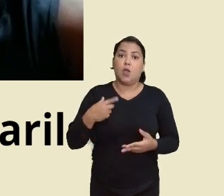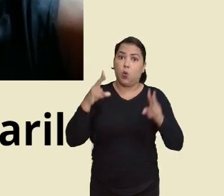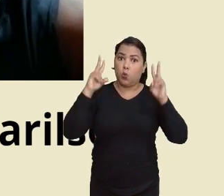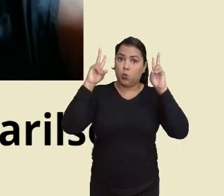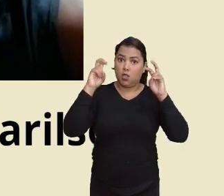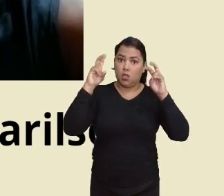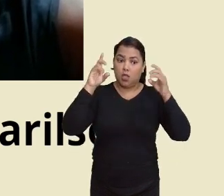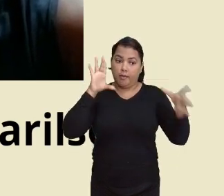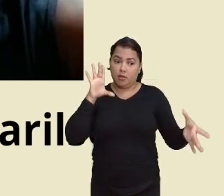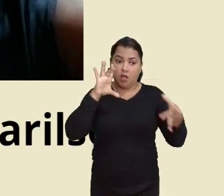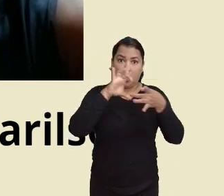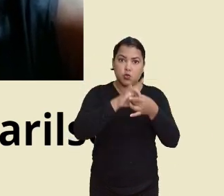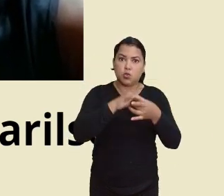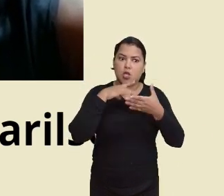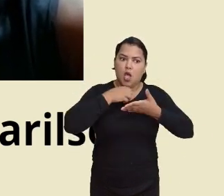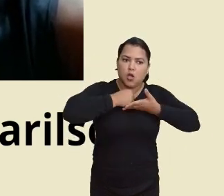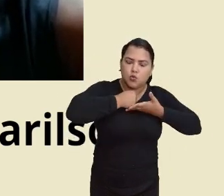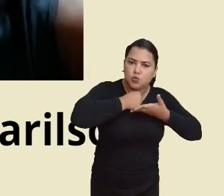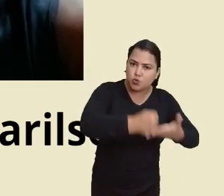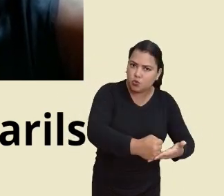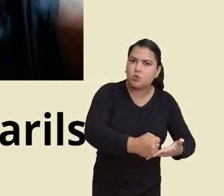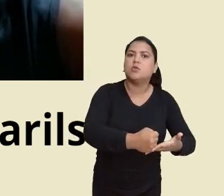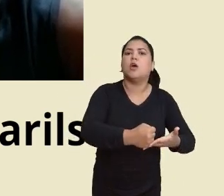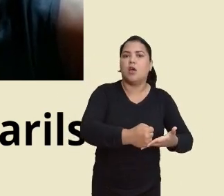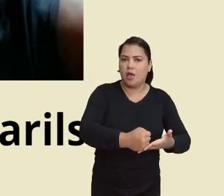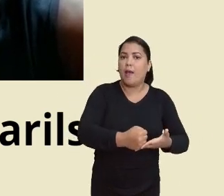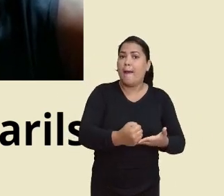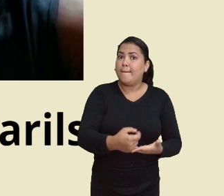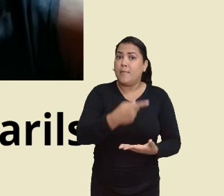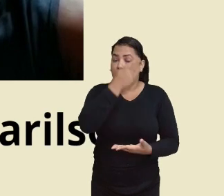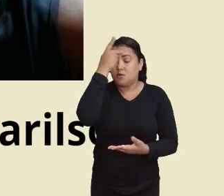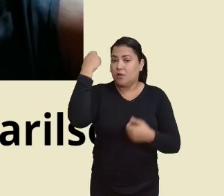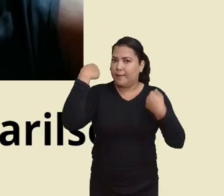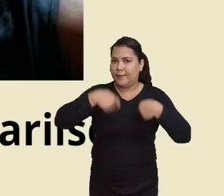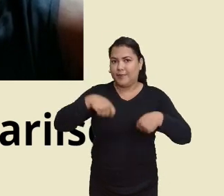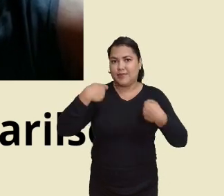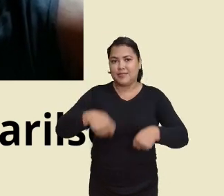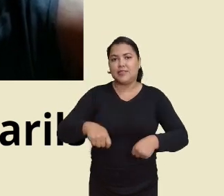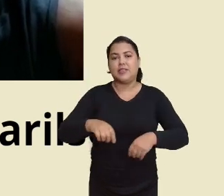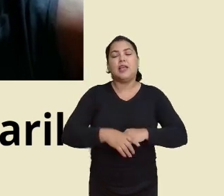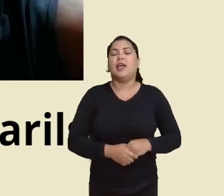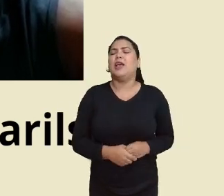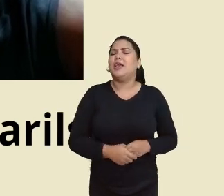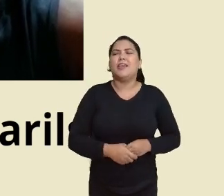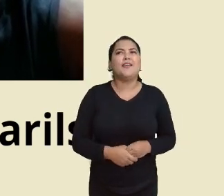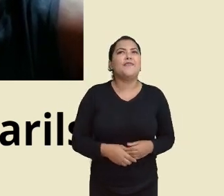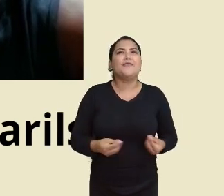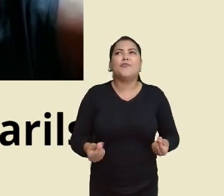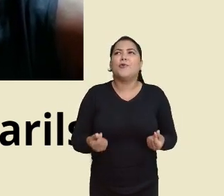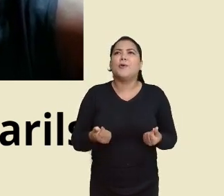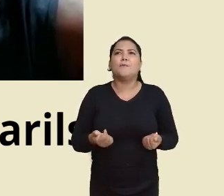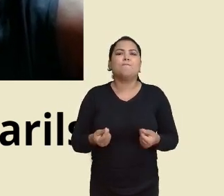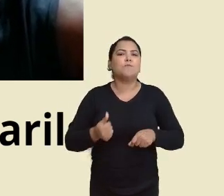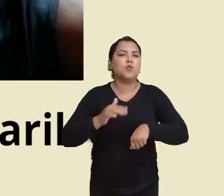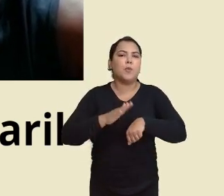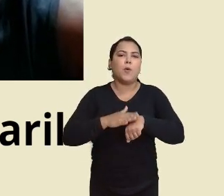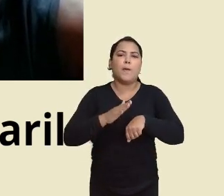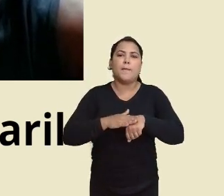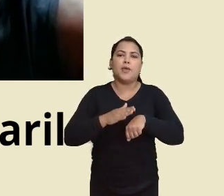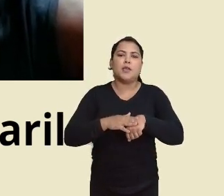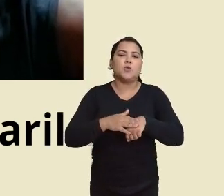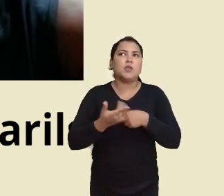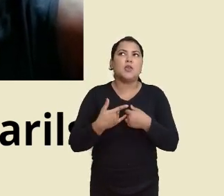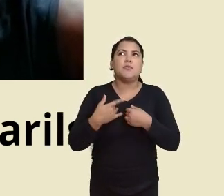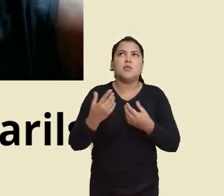a ajudar realmente a quem precisa. E foi um dos meus starts para entrar na